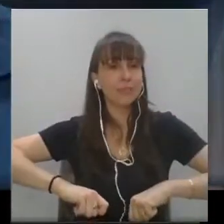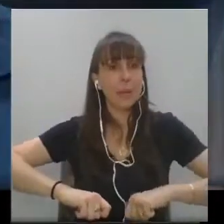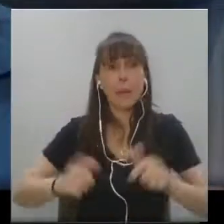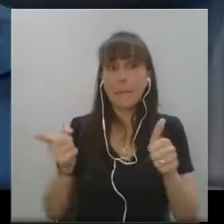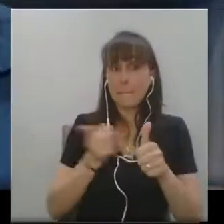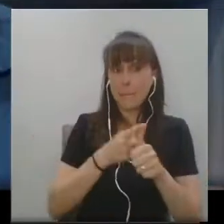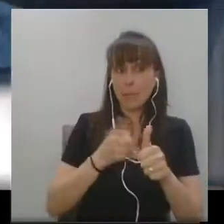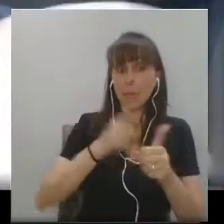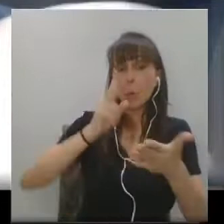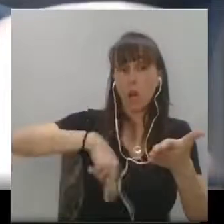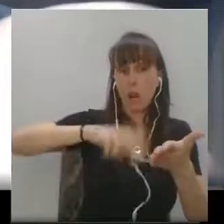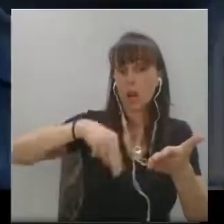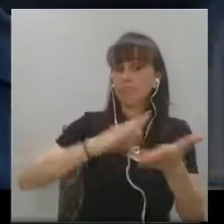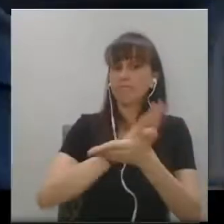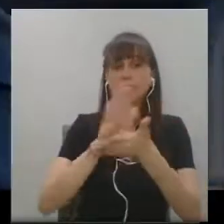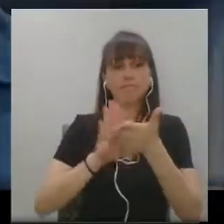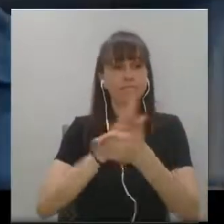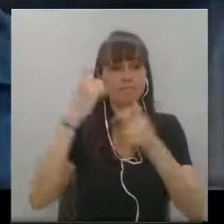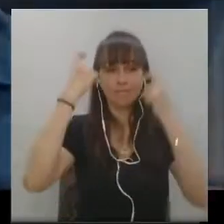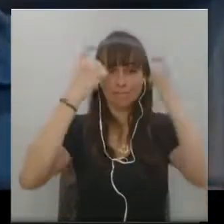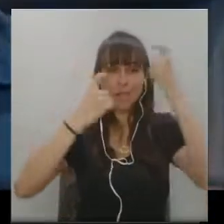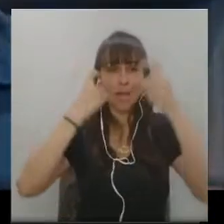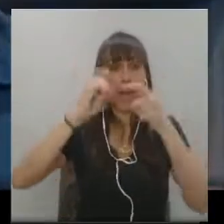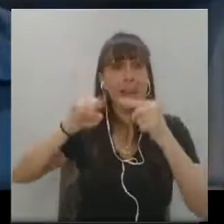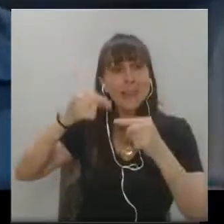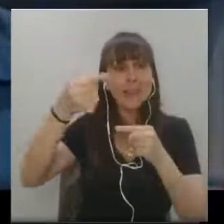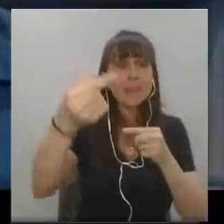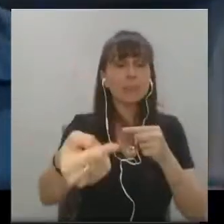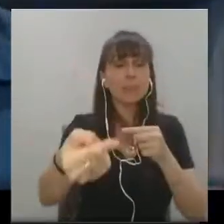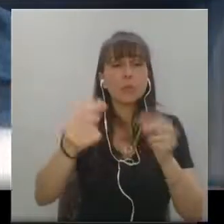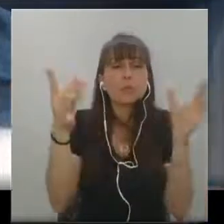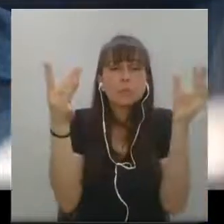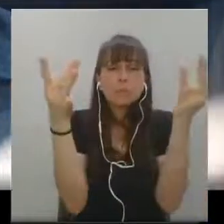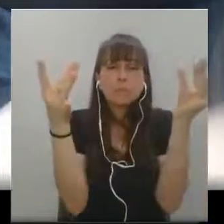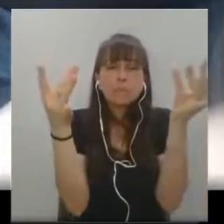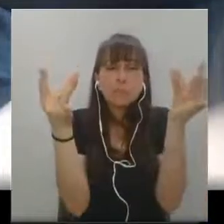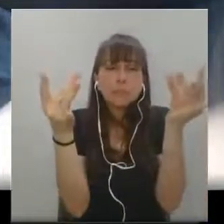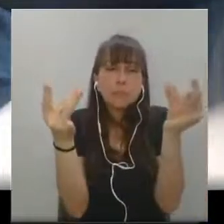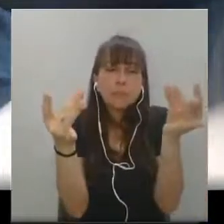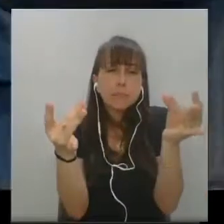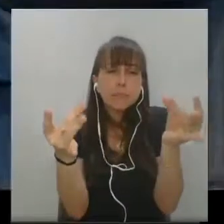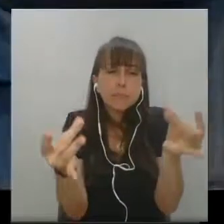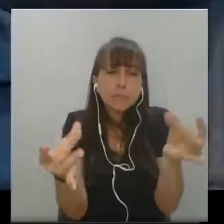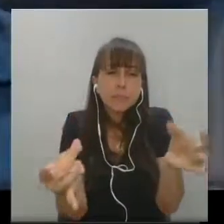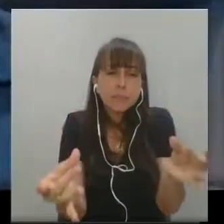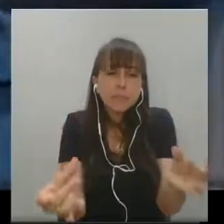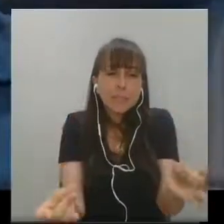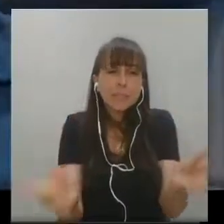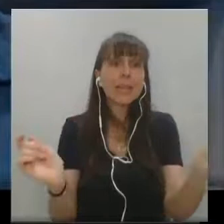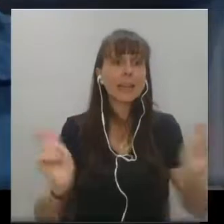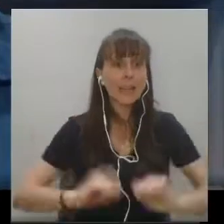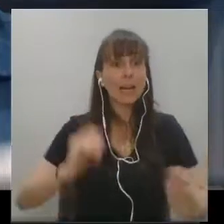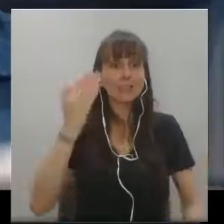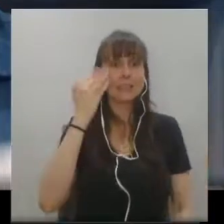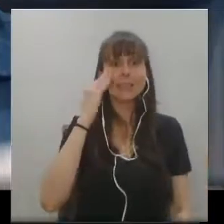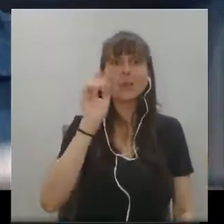sem preocupação, depois ler com essas minúcias, né? Você já vai ter entendido já o que se trata aquela parte